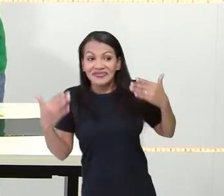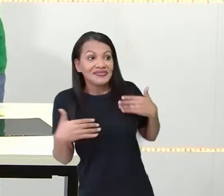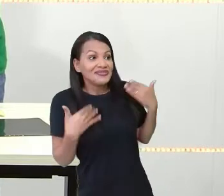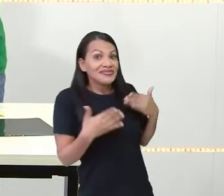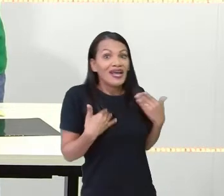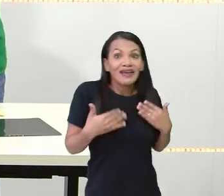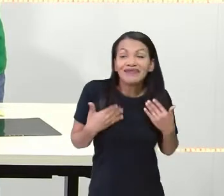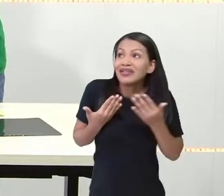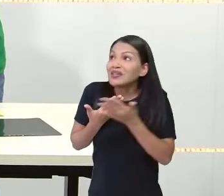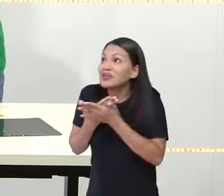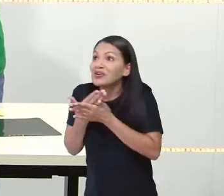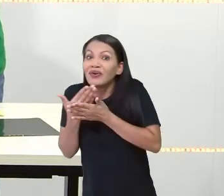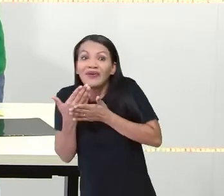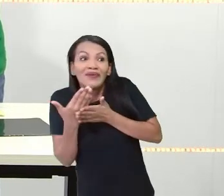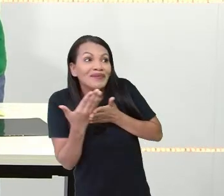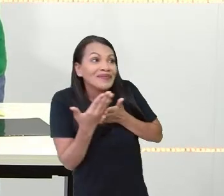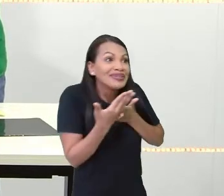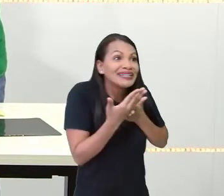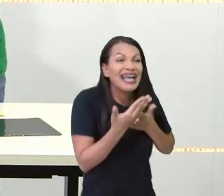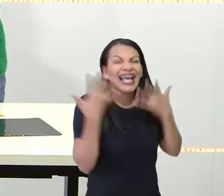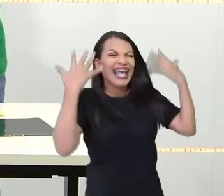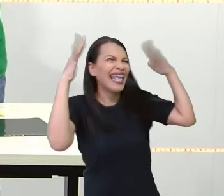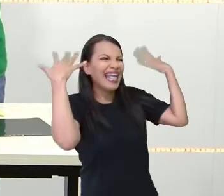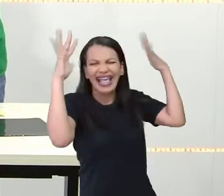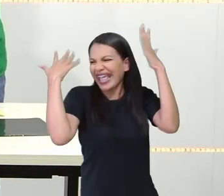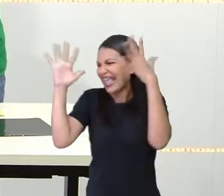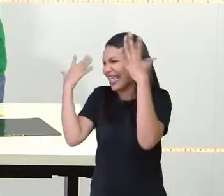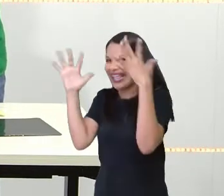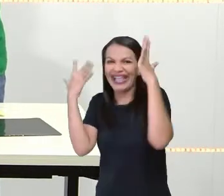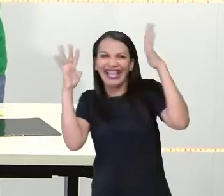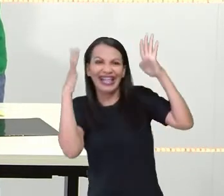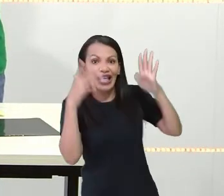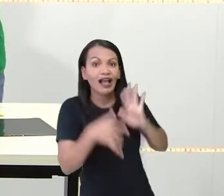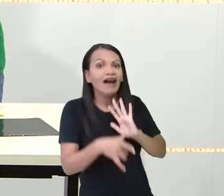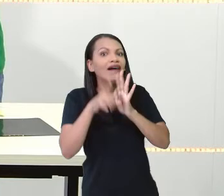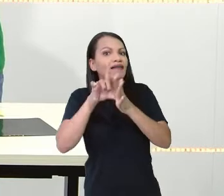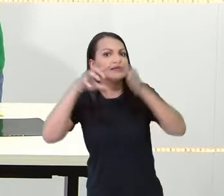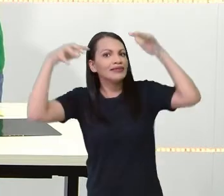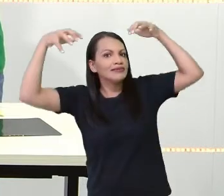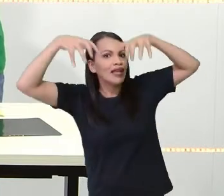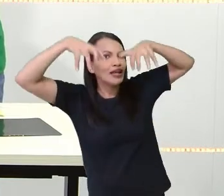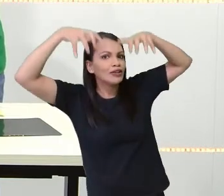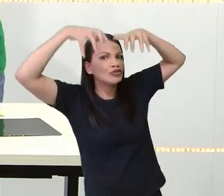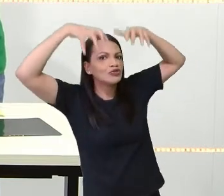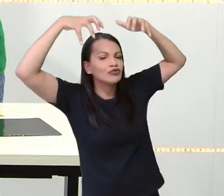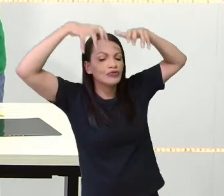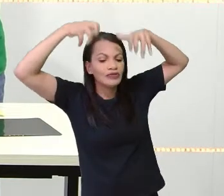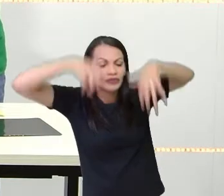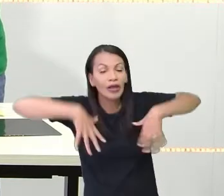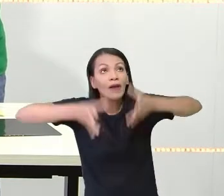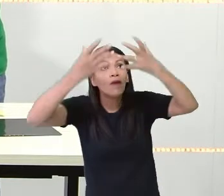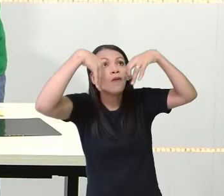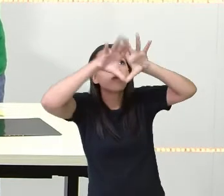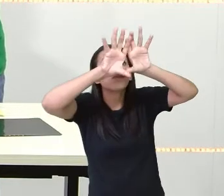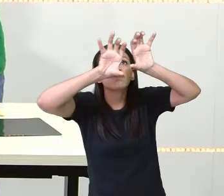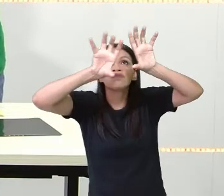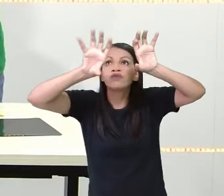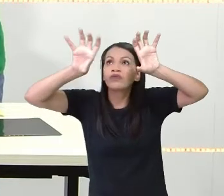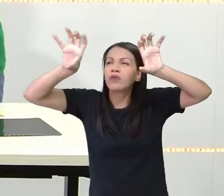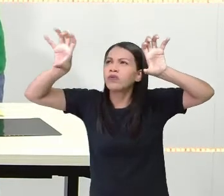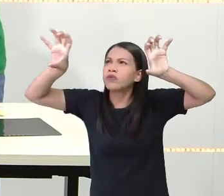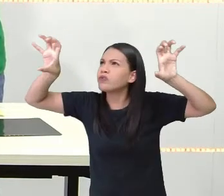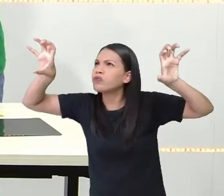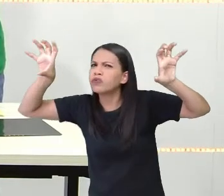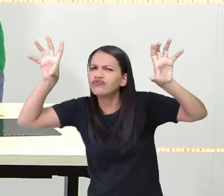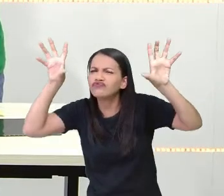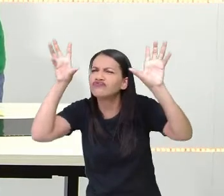e começaram a comemorar antes da chuva cair. E aquela nuvem estava negra,